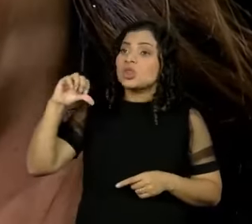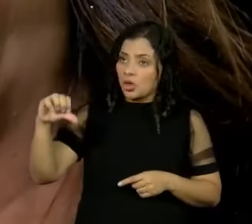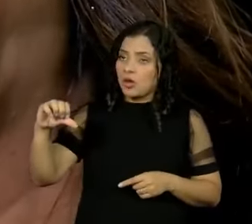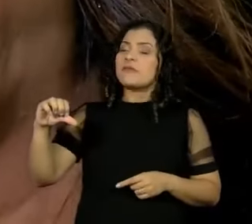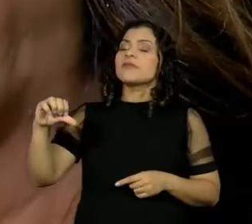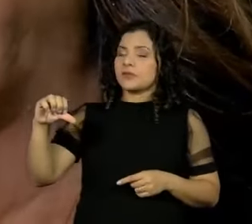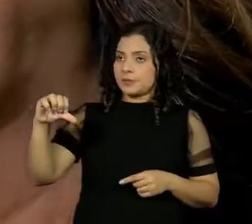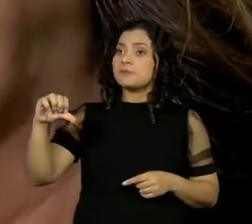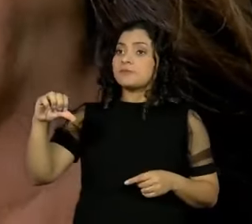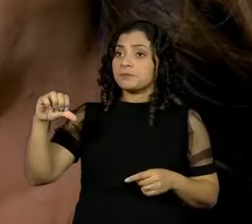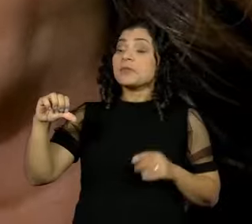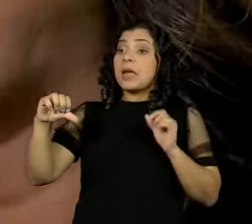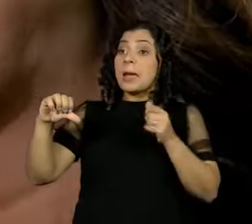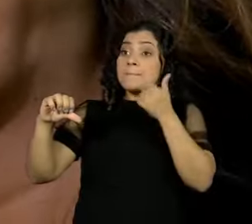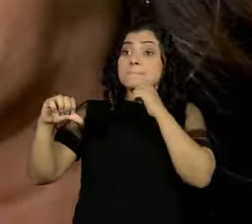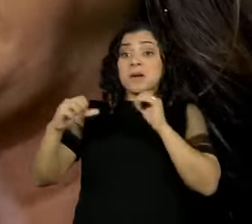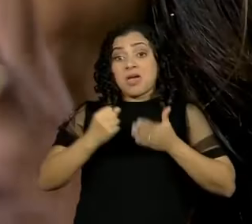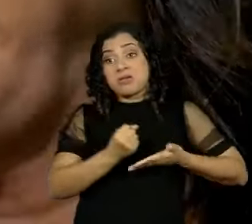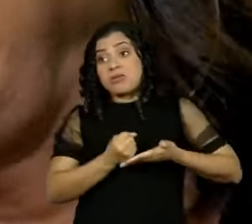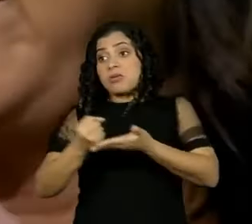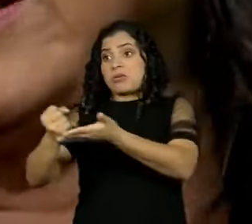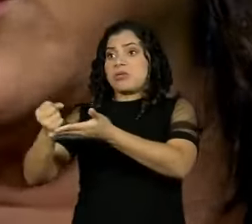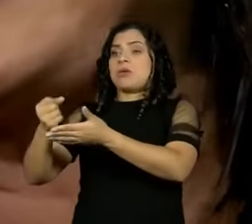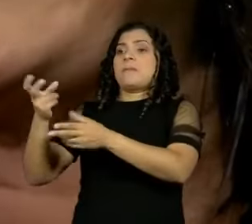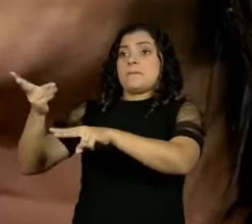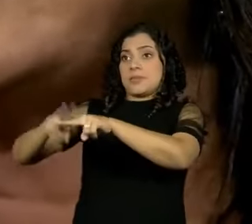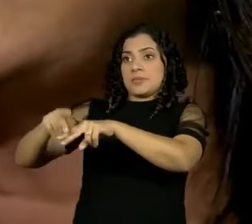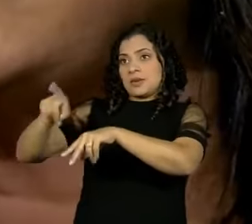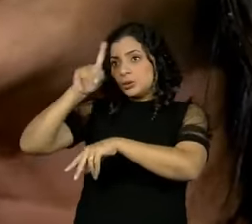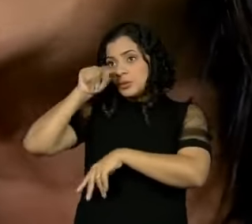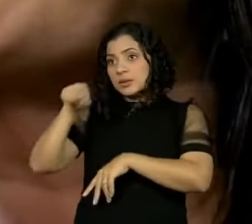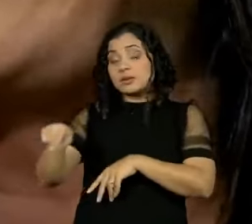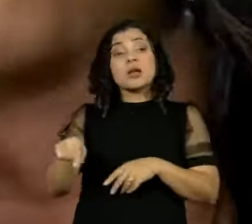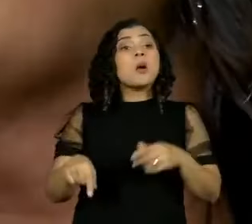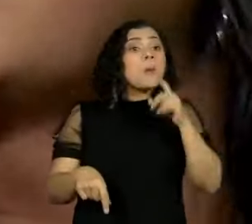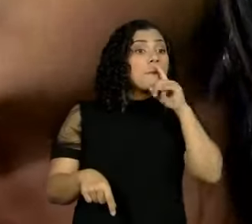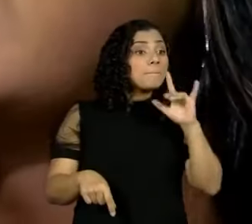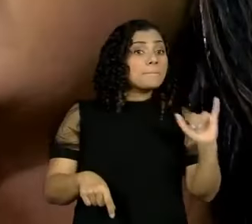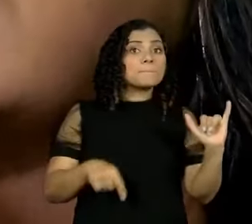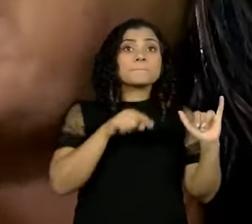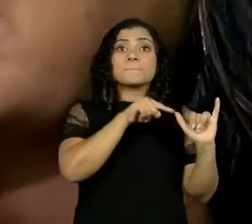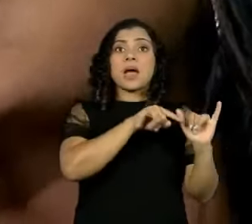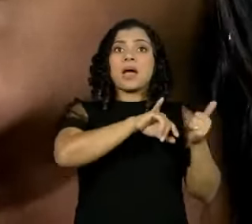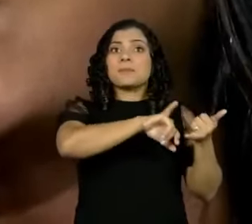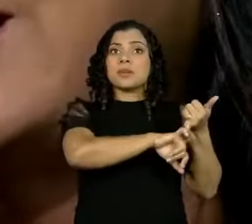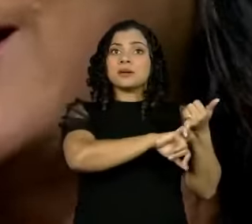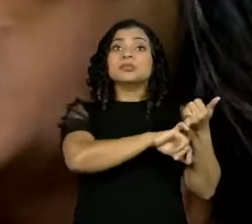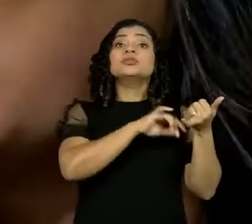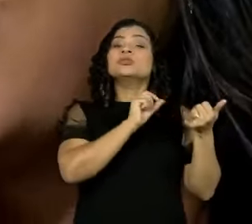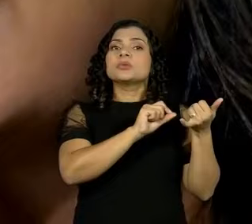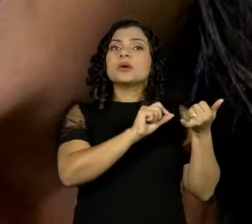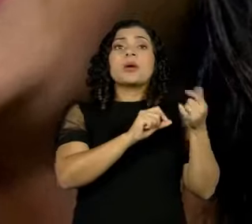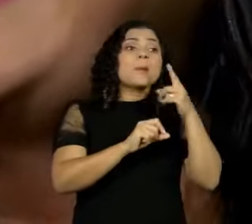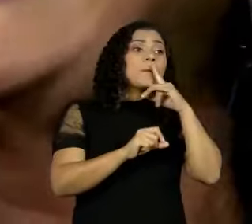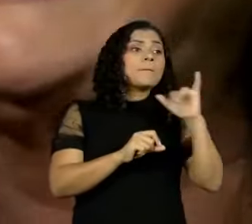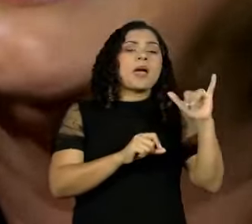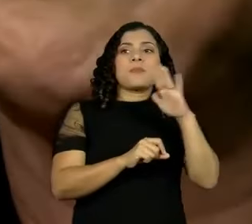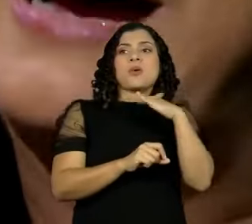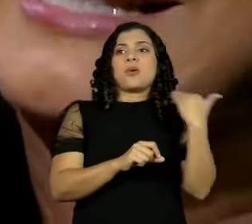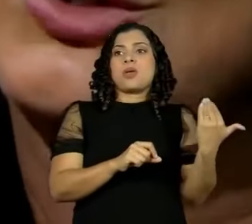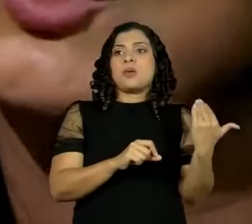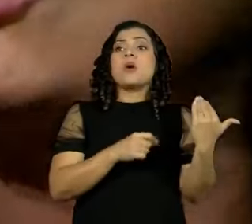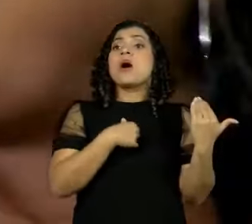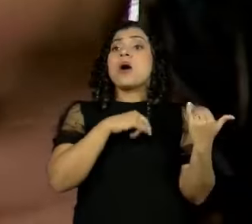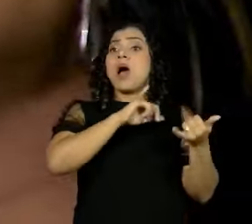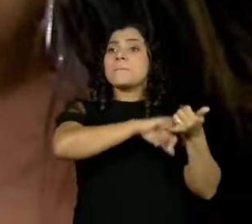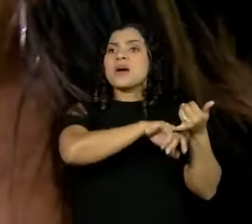que a a mãe é despachada para lá e o pai fica com essa amte esse pai Morre logo em seguida a mã Coloca ele na rua e ele